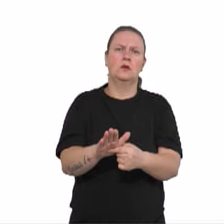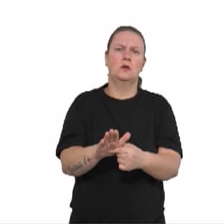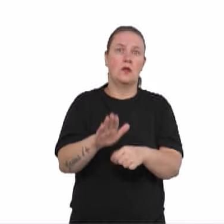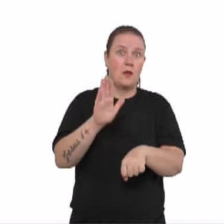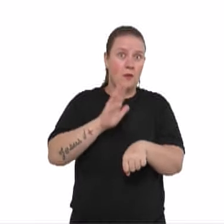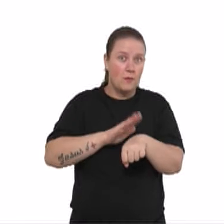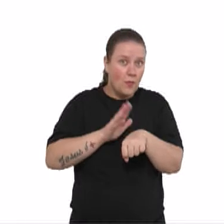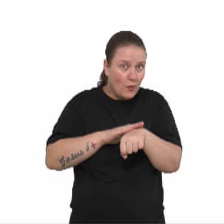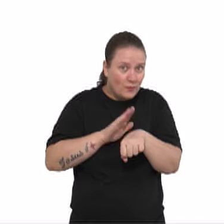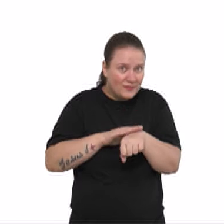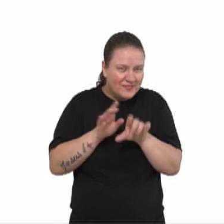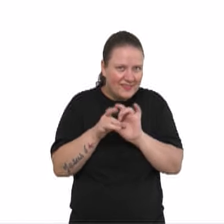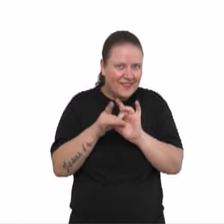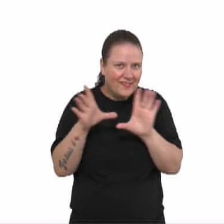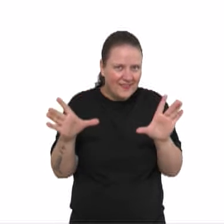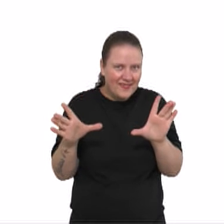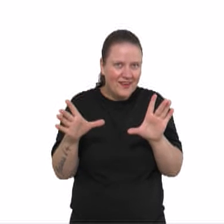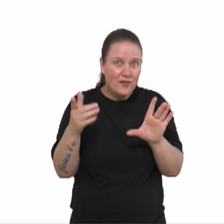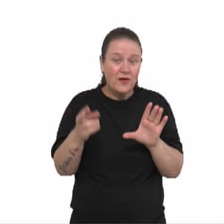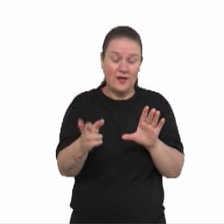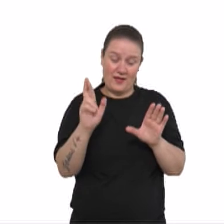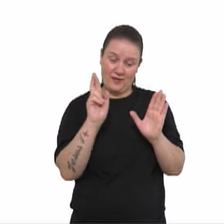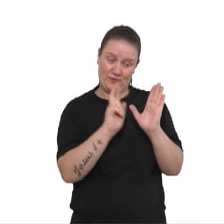Mais um minutinho para você resolver.